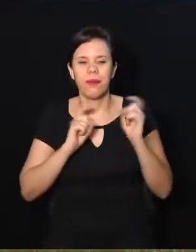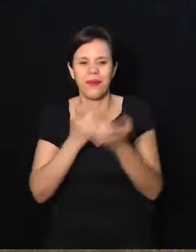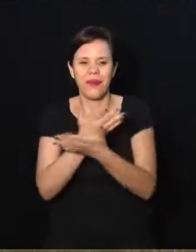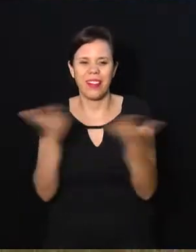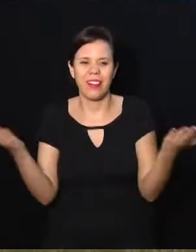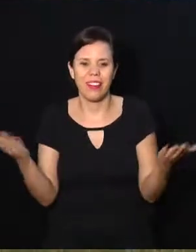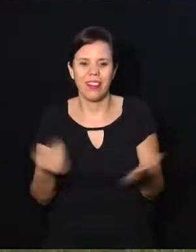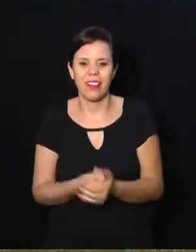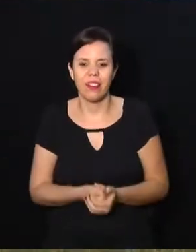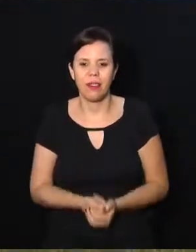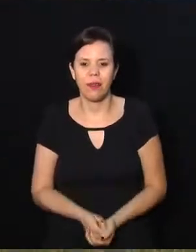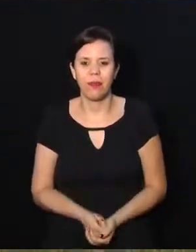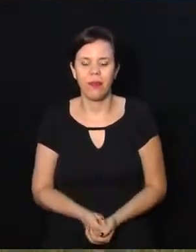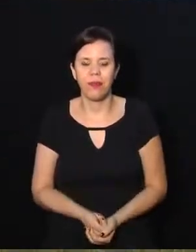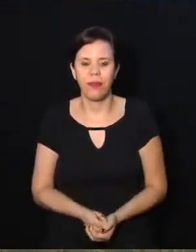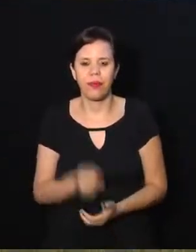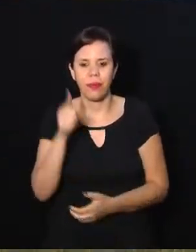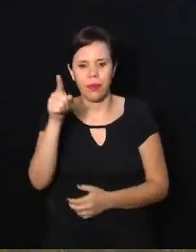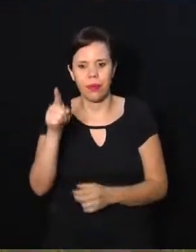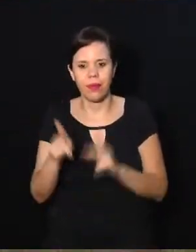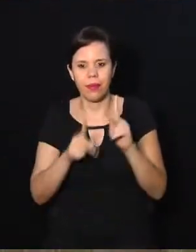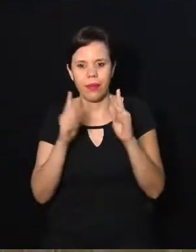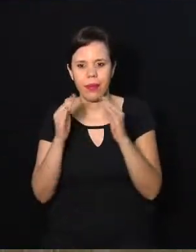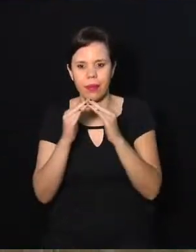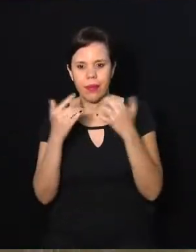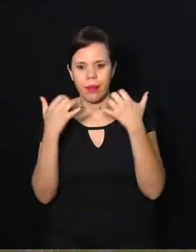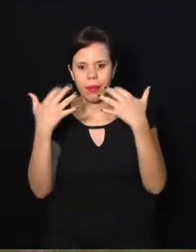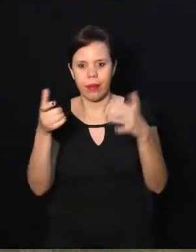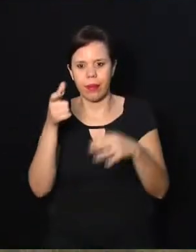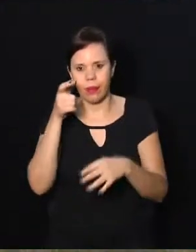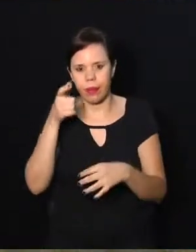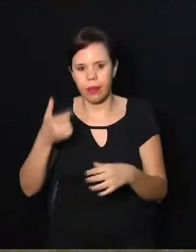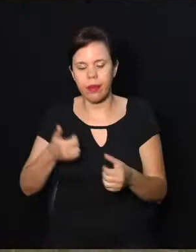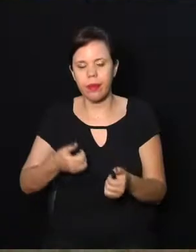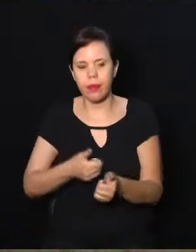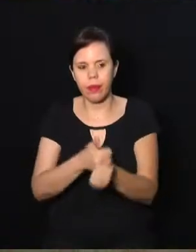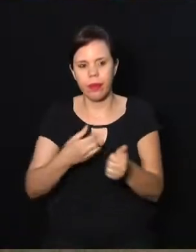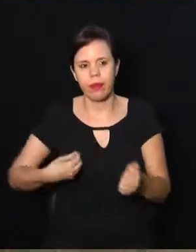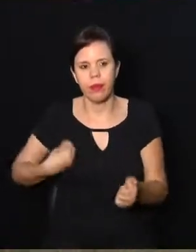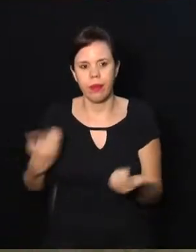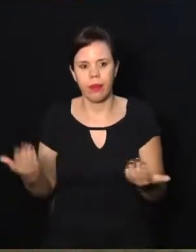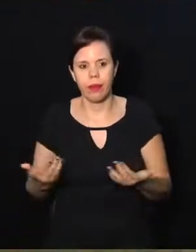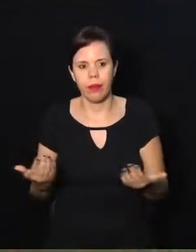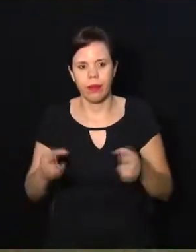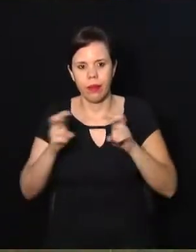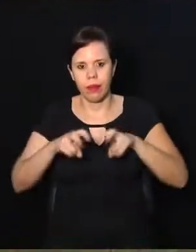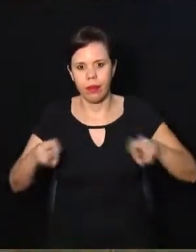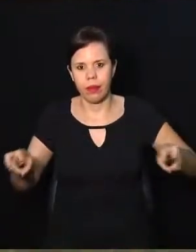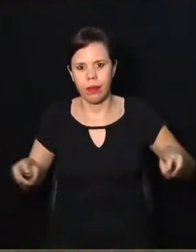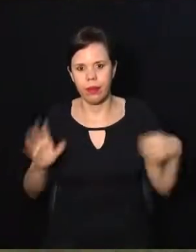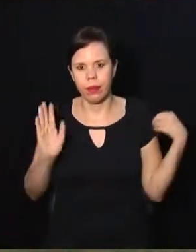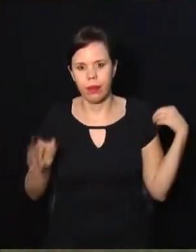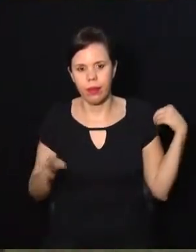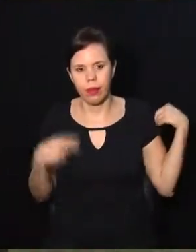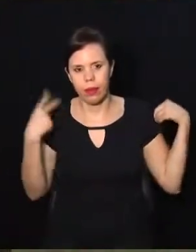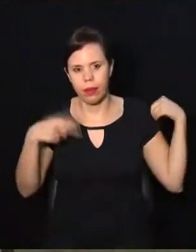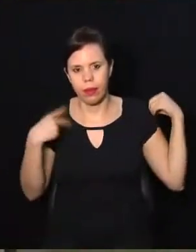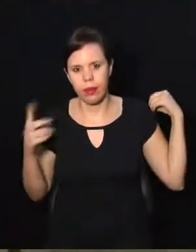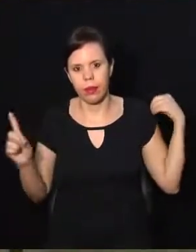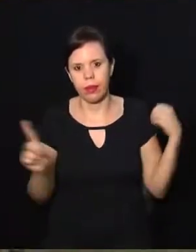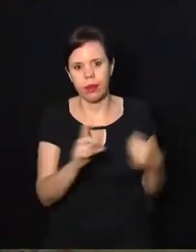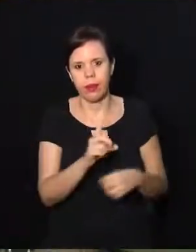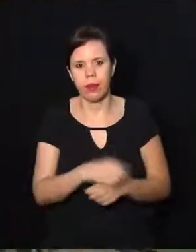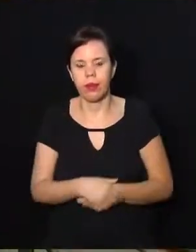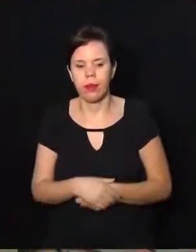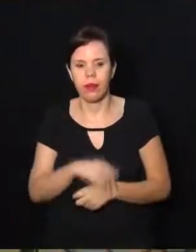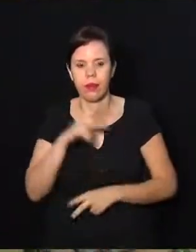Muito obrigado. E a você de casa, acompanha tudo ao vivo a partir de agora. A mesa já foi composta, o vereador já está chegando lá,